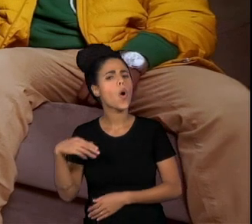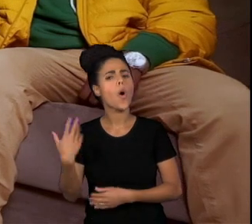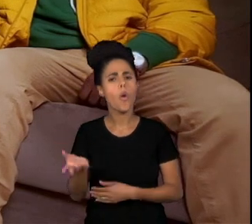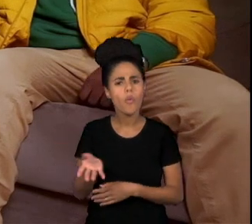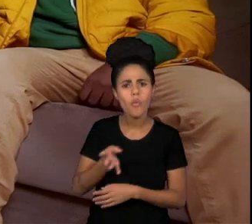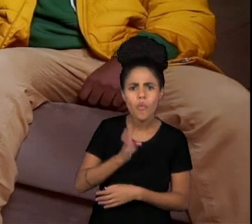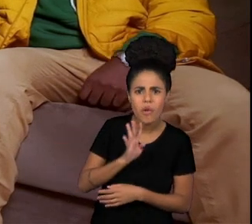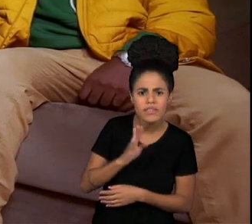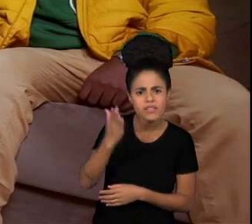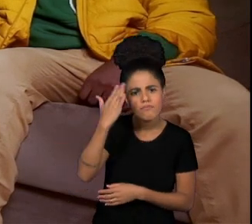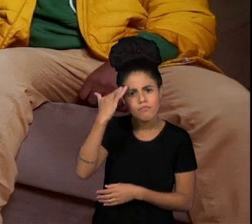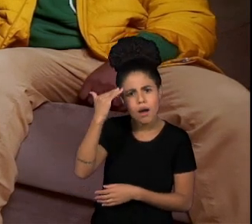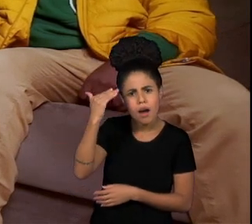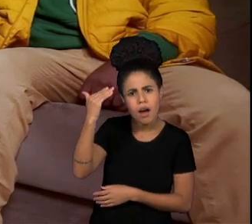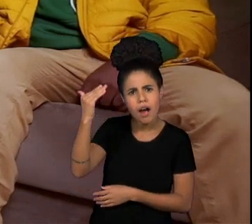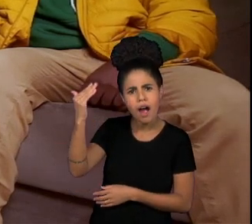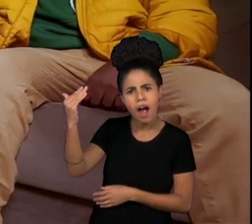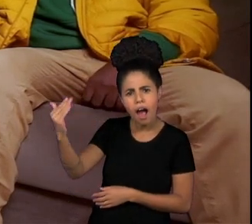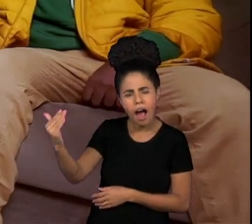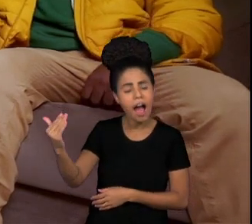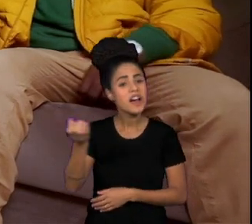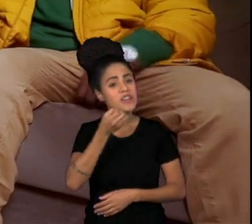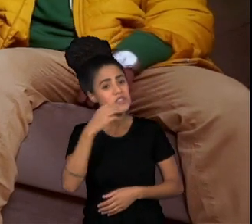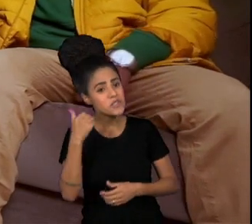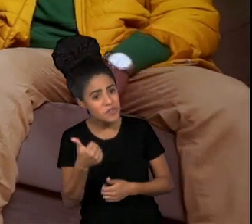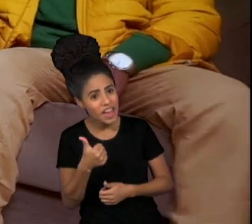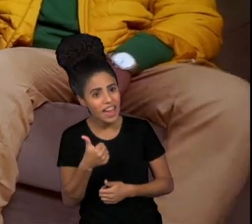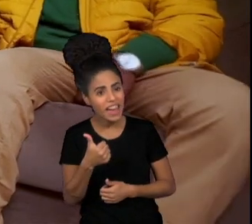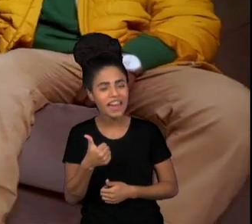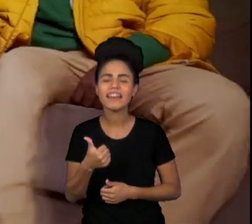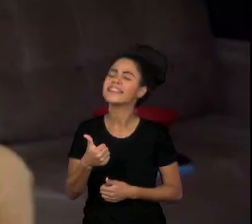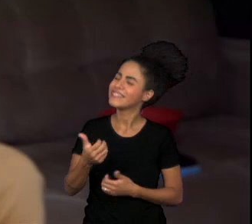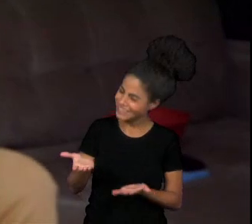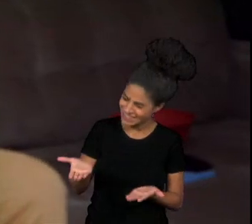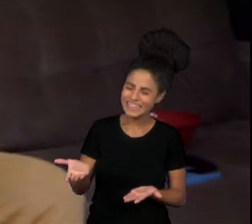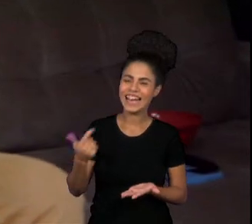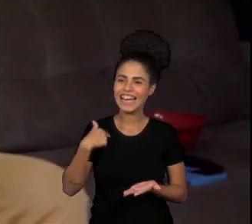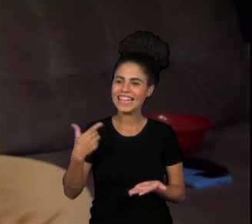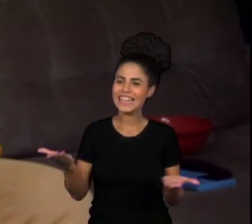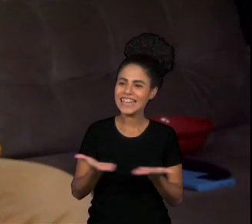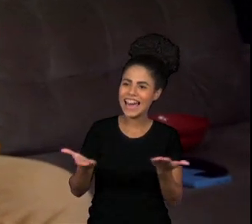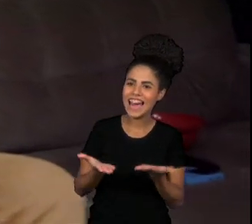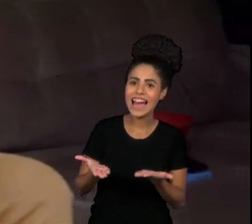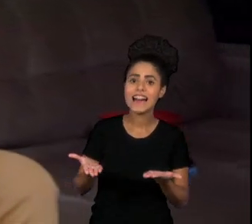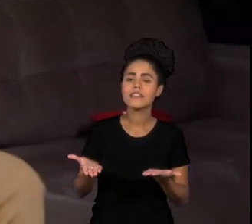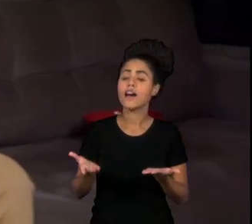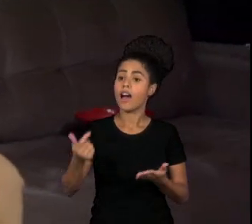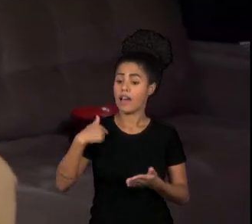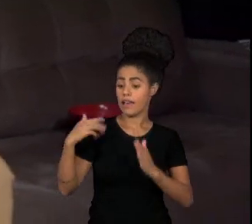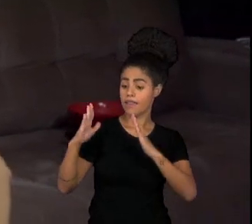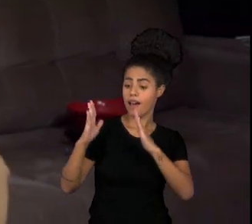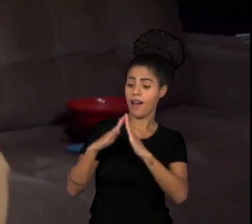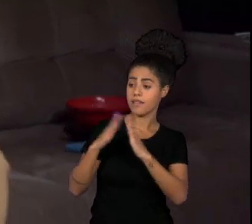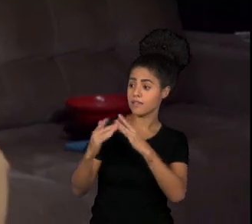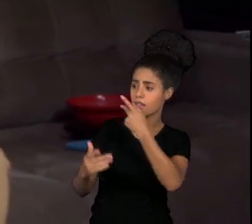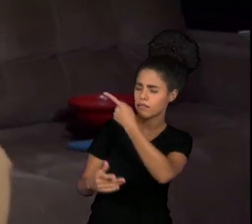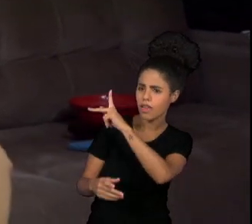como Manicongo. Certíssimo. Ah, cara, tô aqui na casa do Rincon